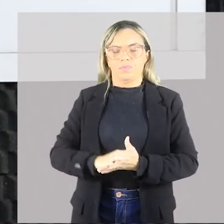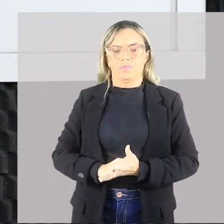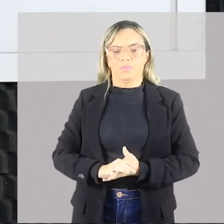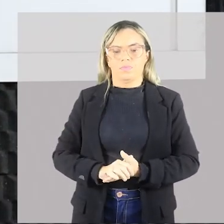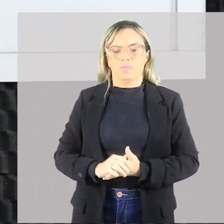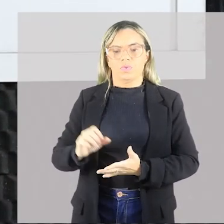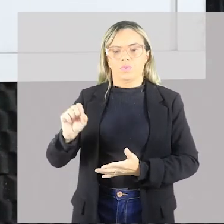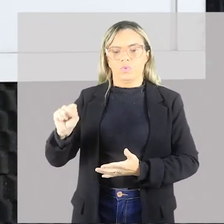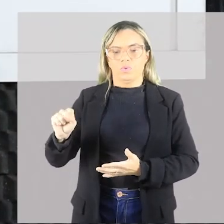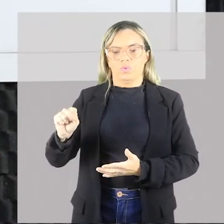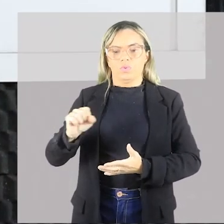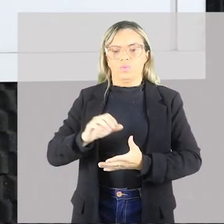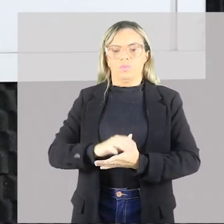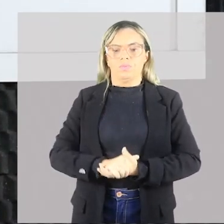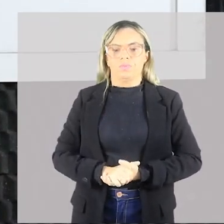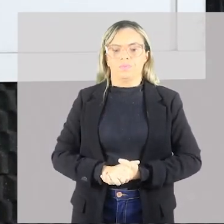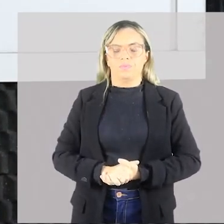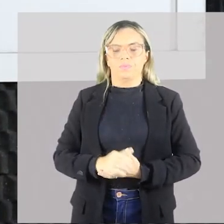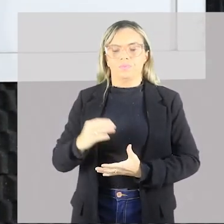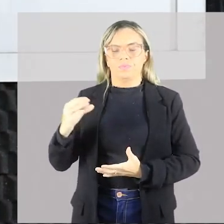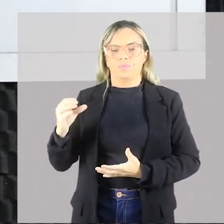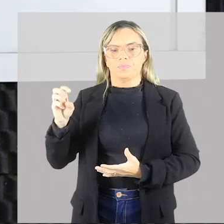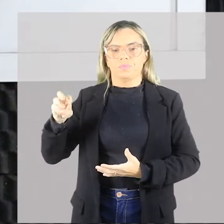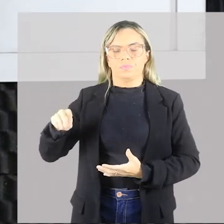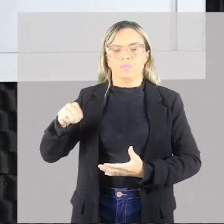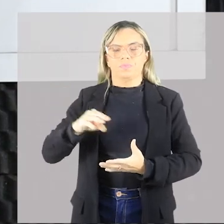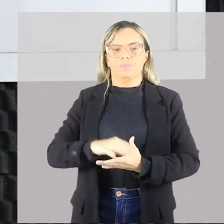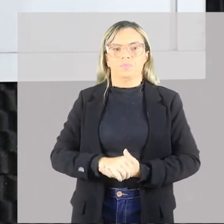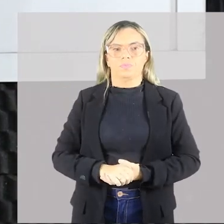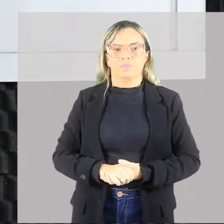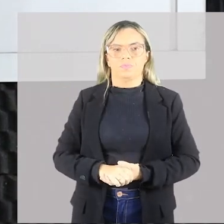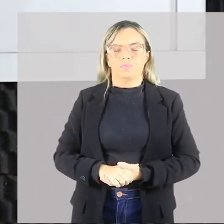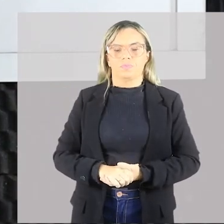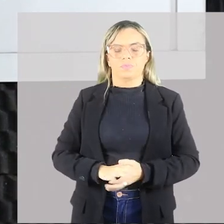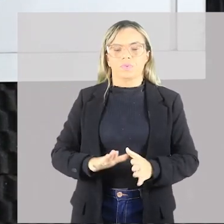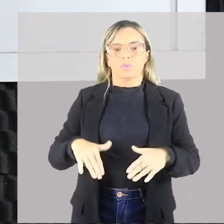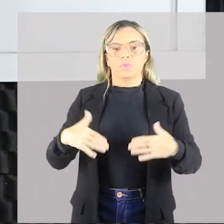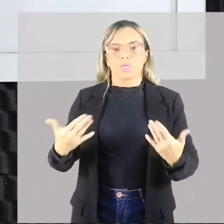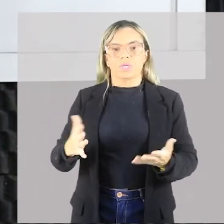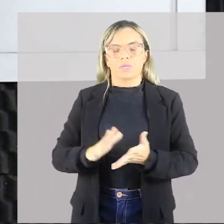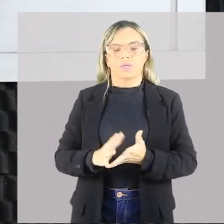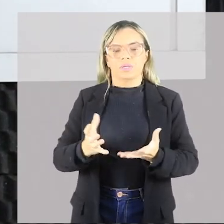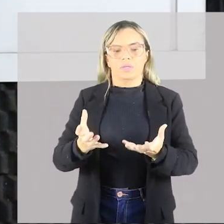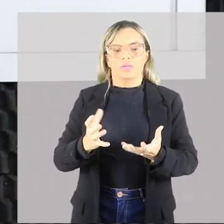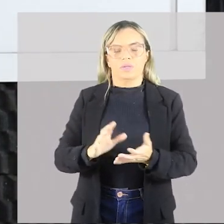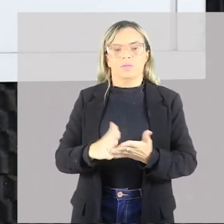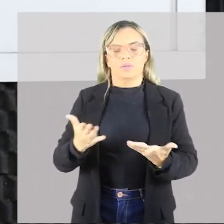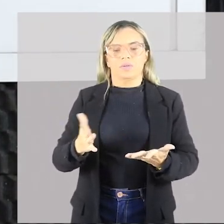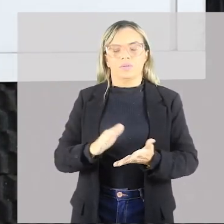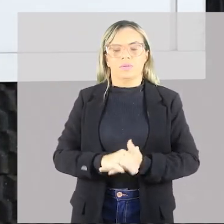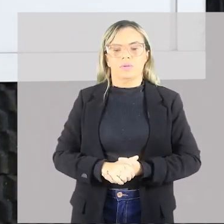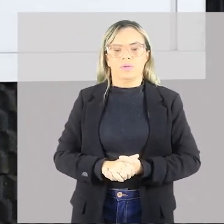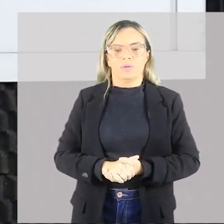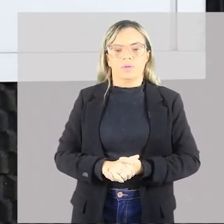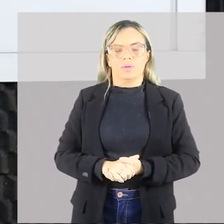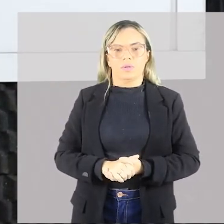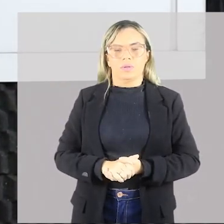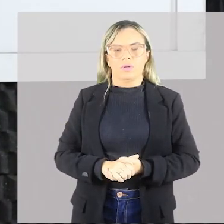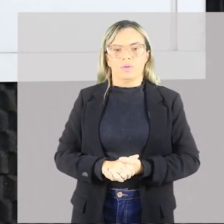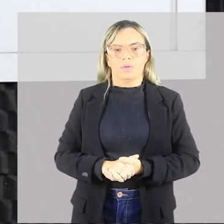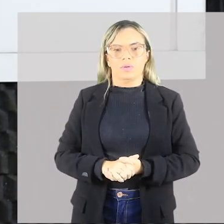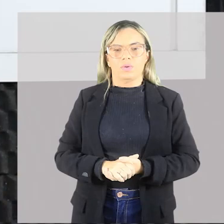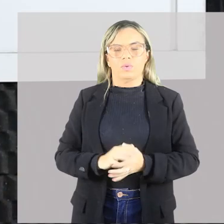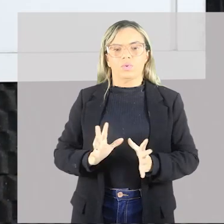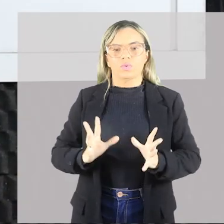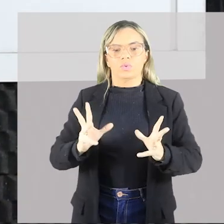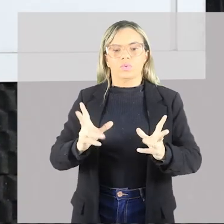8, não é isso? 8 centímetros. Beleza. Turma, o que ele quer? Ele quer justamente o